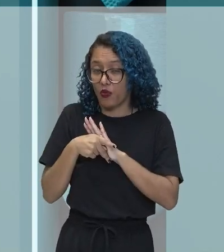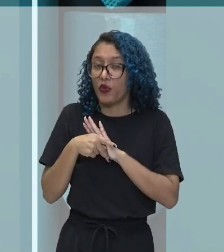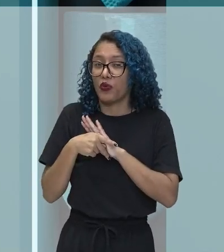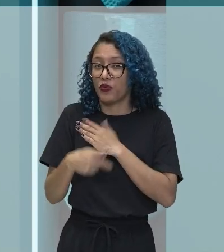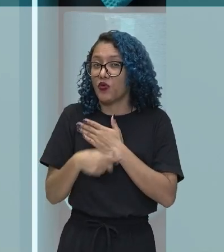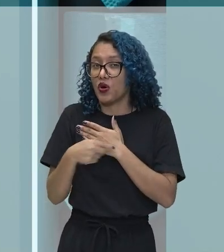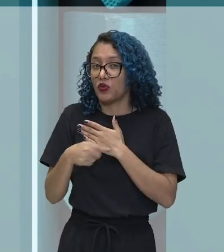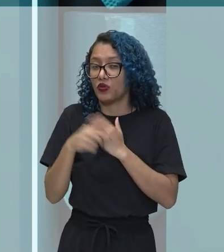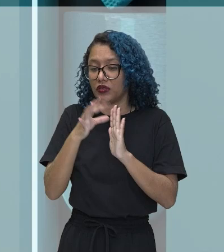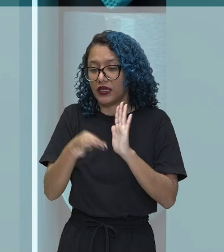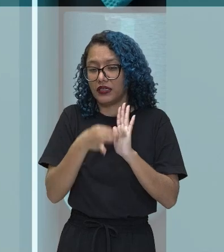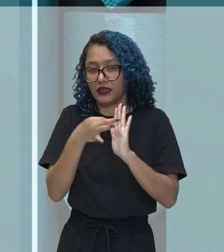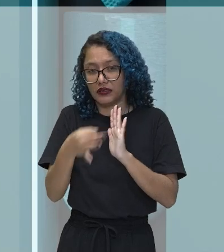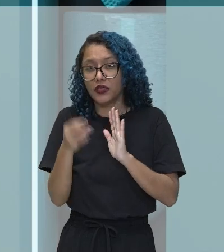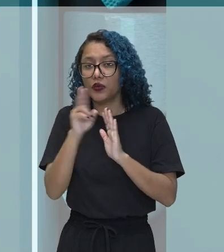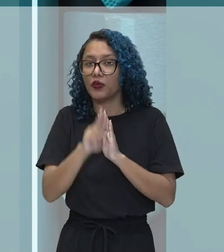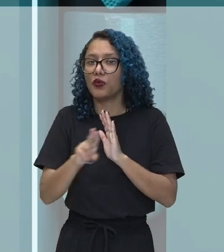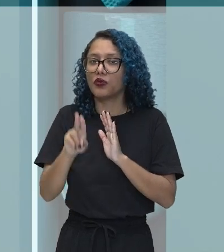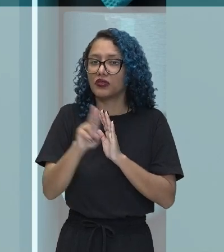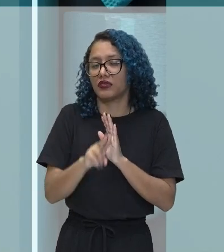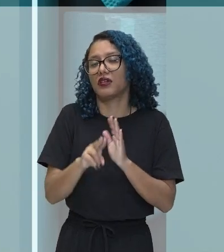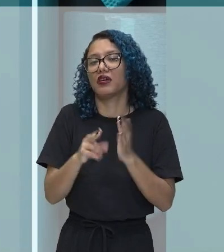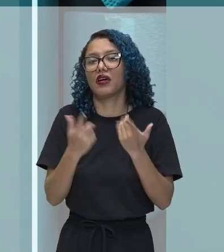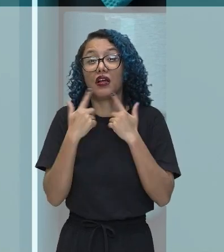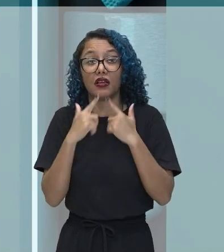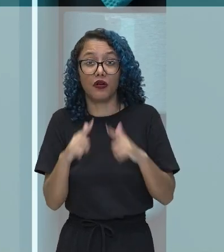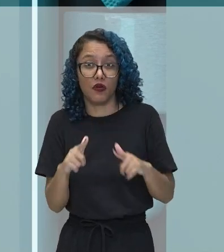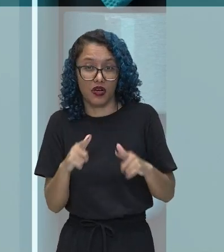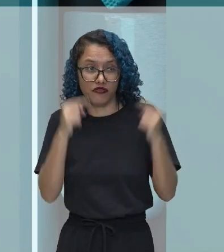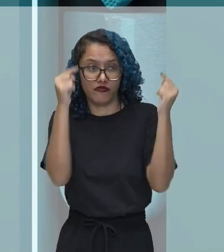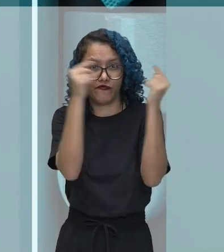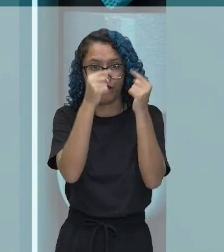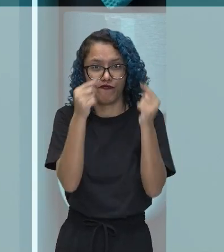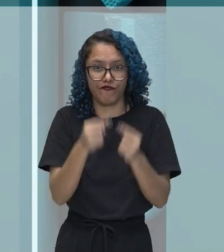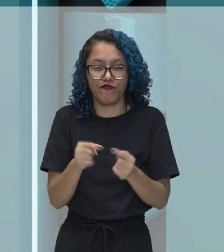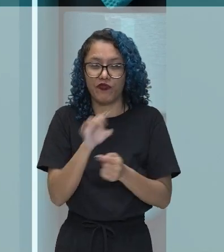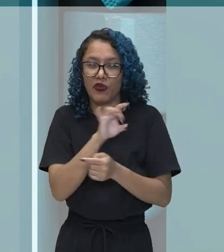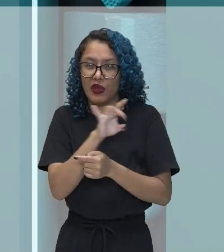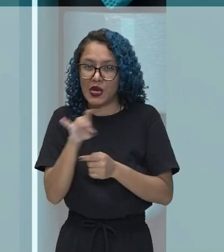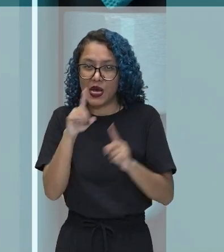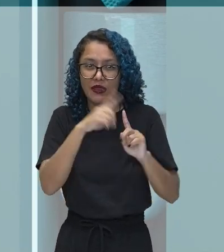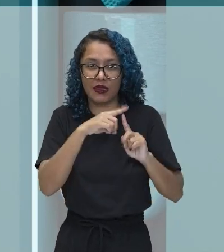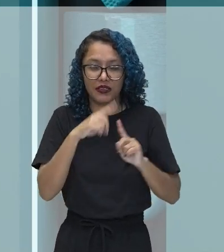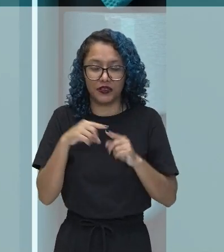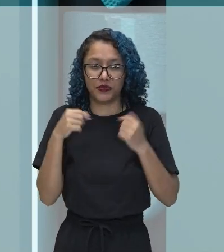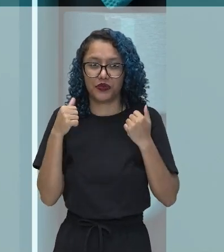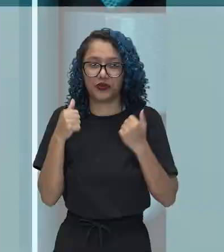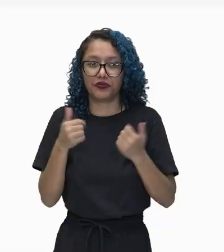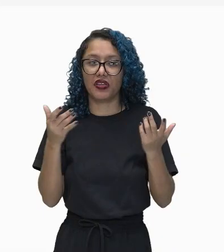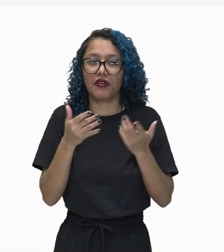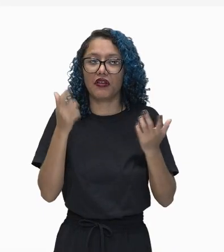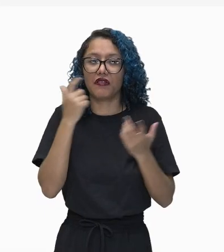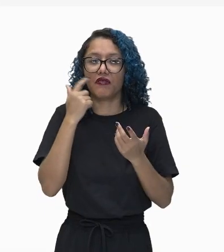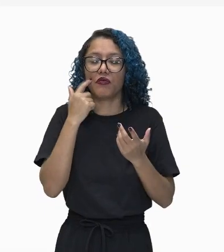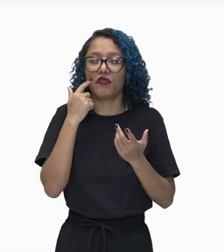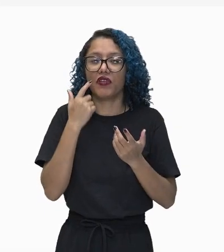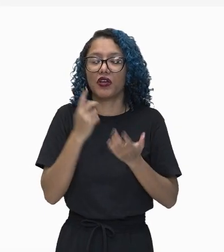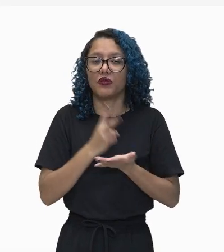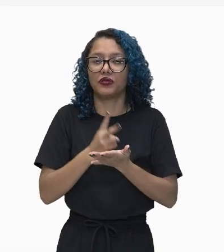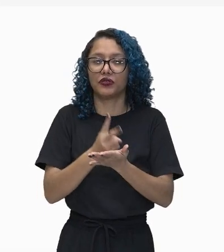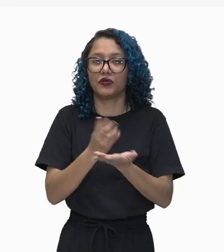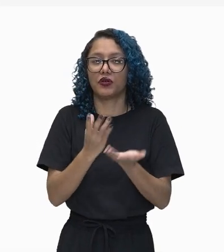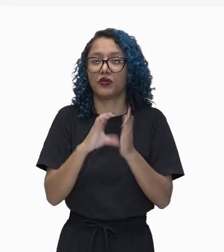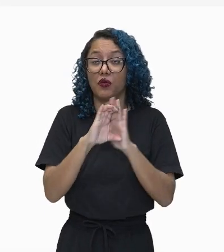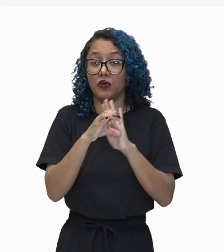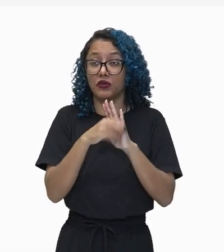linguagem empregada, ok? Então vamos agora falar um pouquinho mais aí sobre resenha crítica. Olha só, conceituar o que é